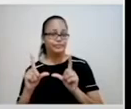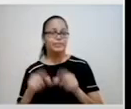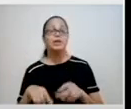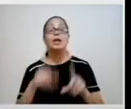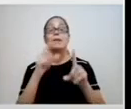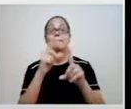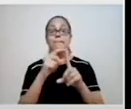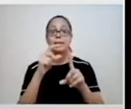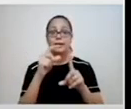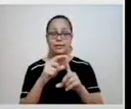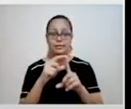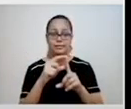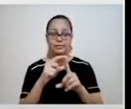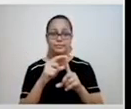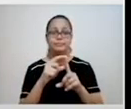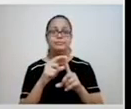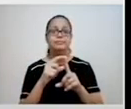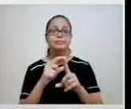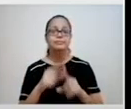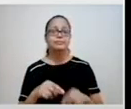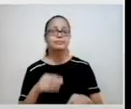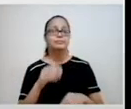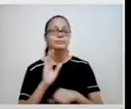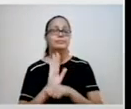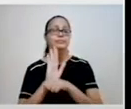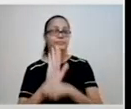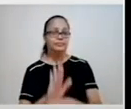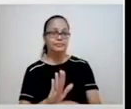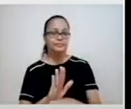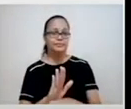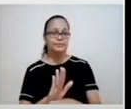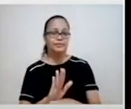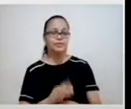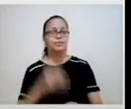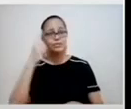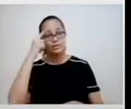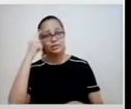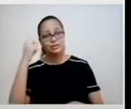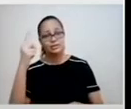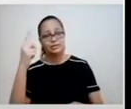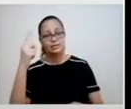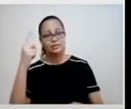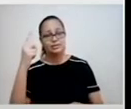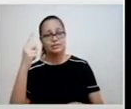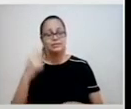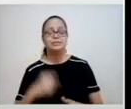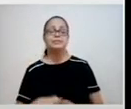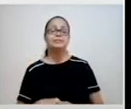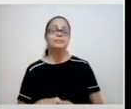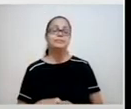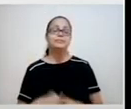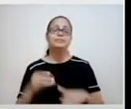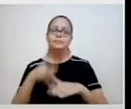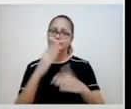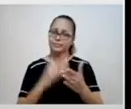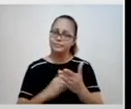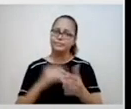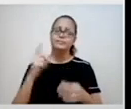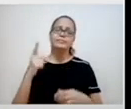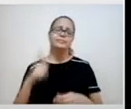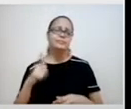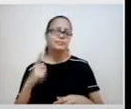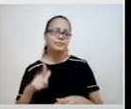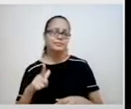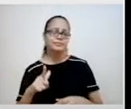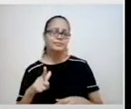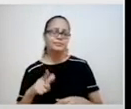são palavras ou expressões que eles auxiliam tanto no encadeamento das ideias como o aí. Então, toda vez que você vai escrever um texto, não